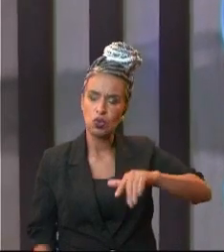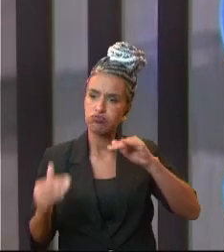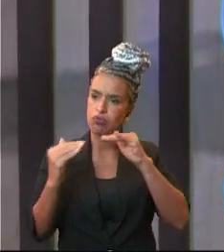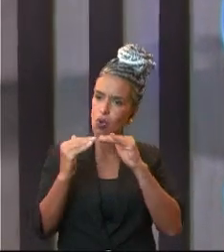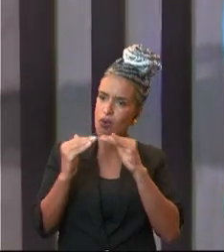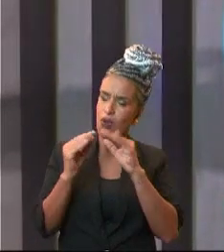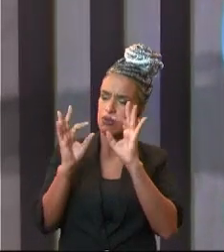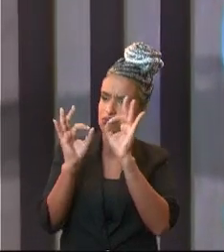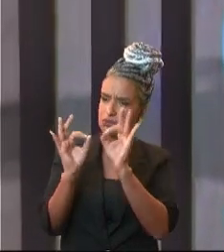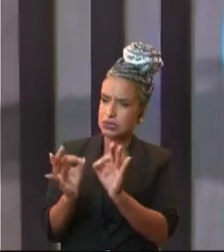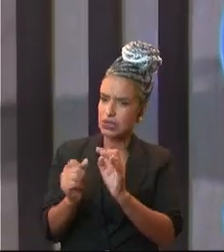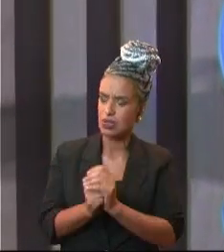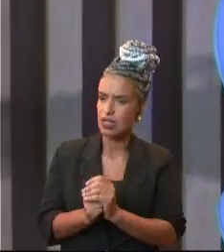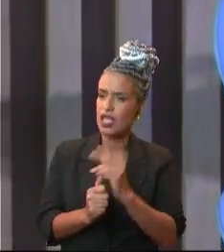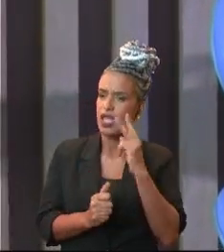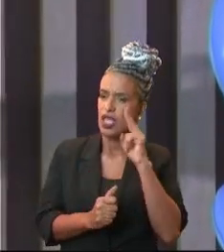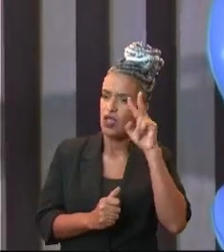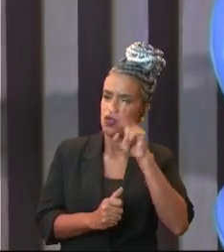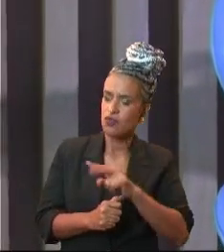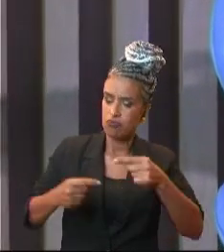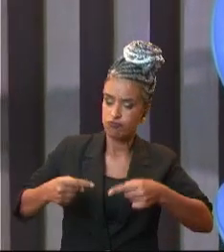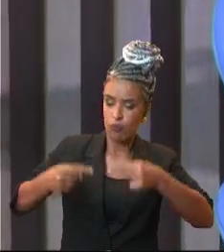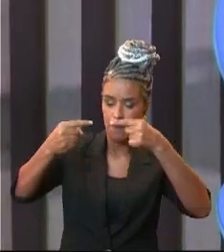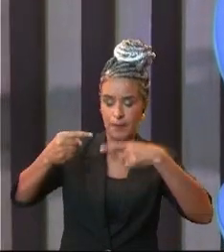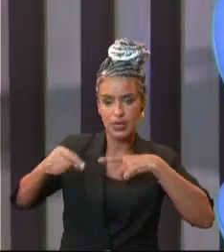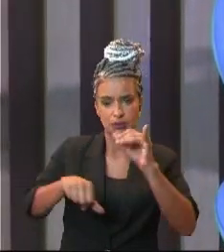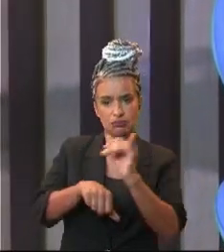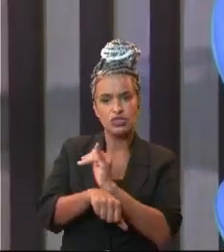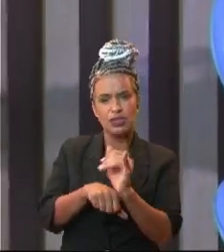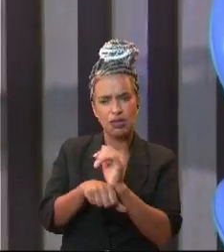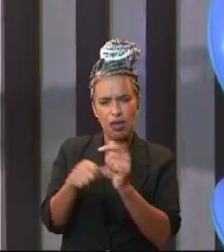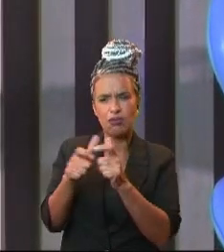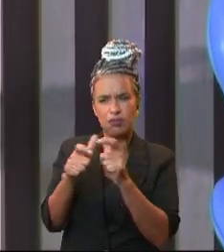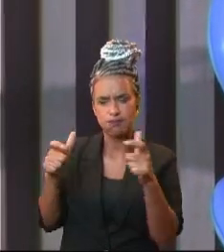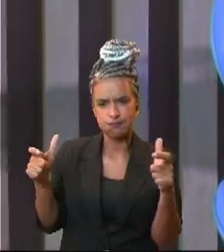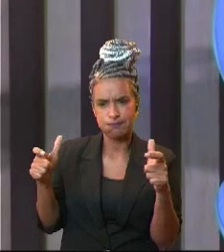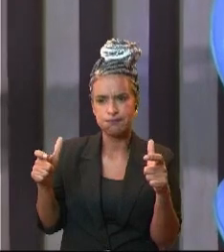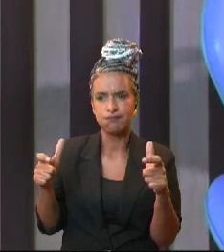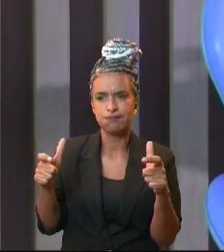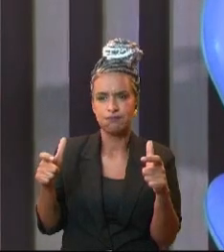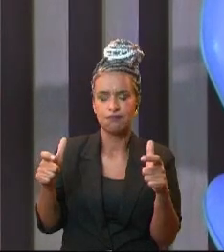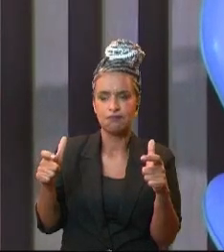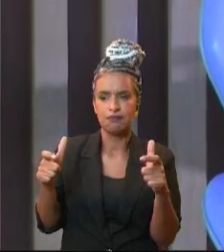com a premissa. Nós vemos que existe uma competição estratégica cada vez maior.